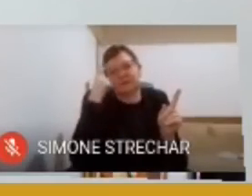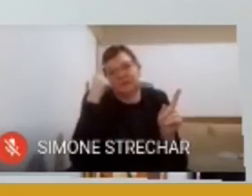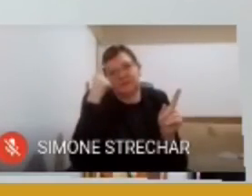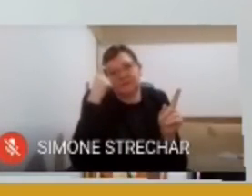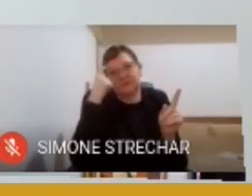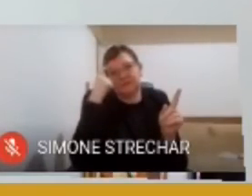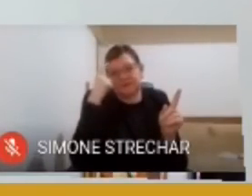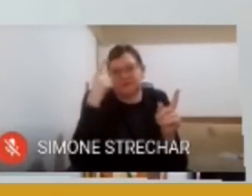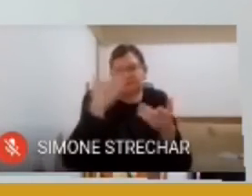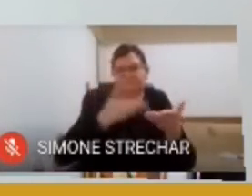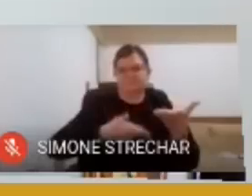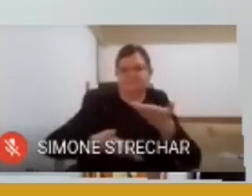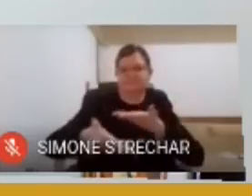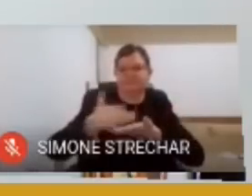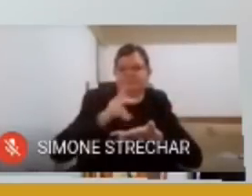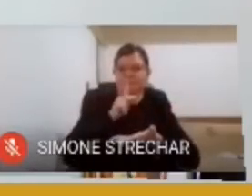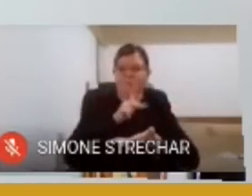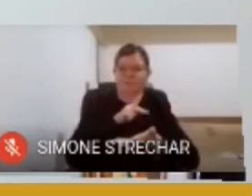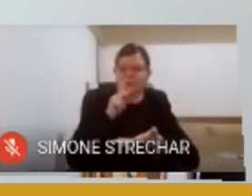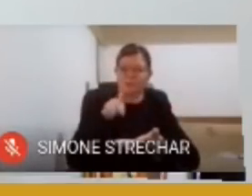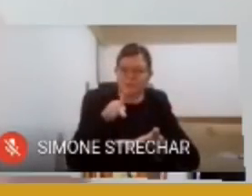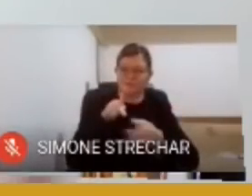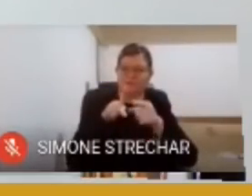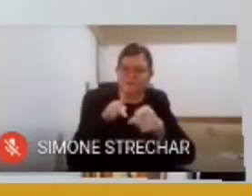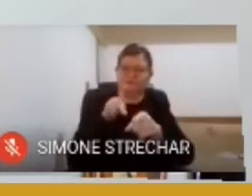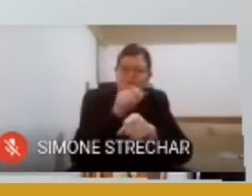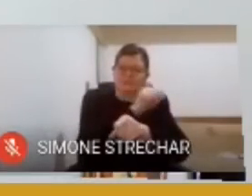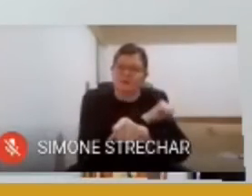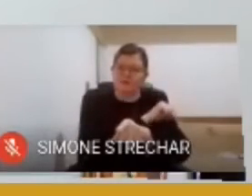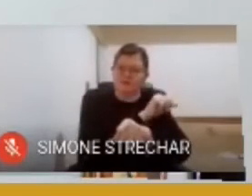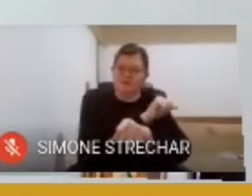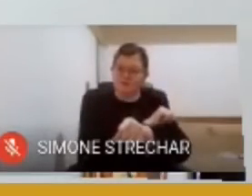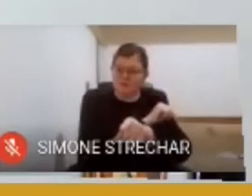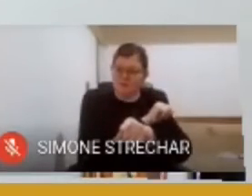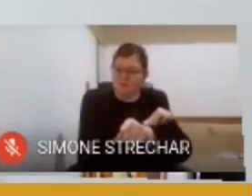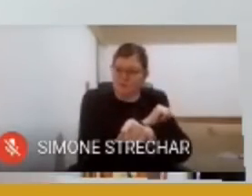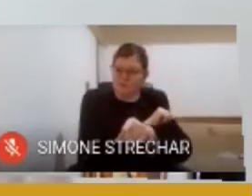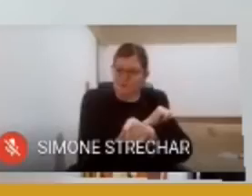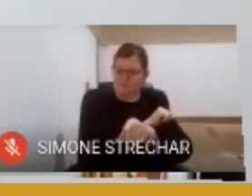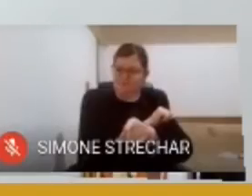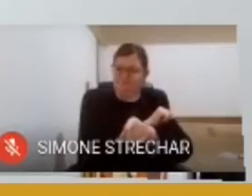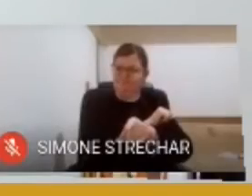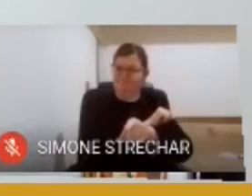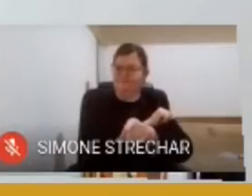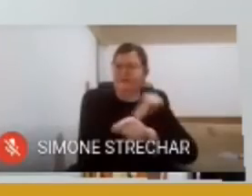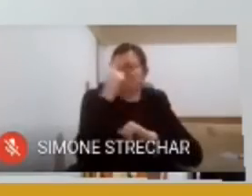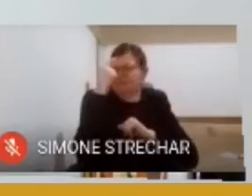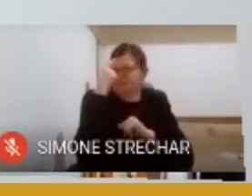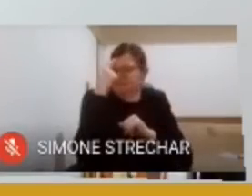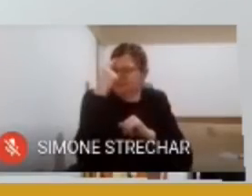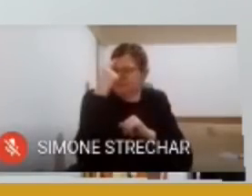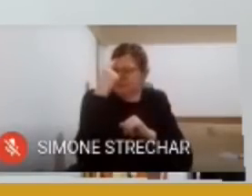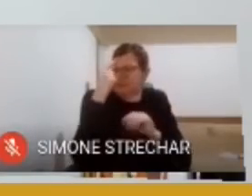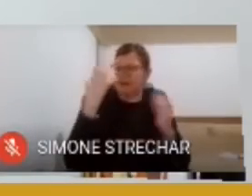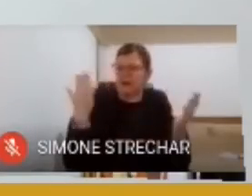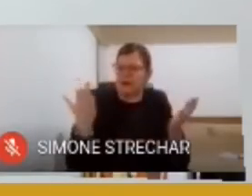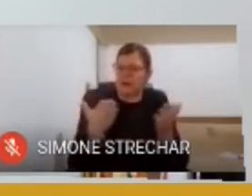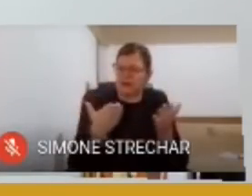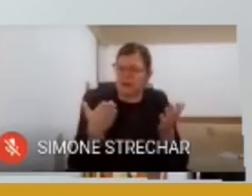muito incerto esse pós-pandemia, né? E nós temos que pensar o seguinte: a